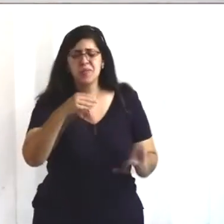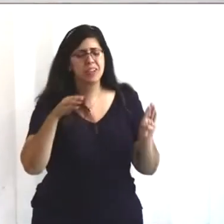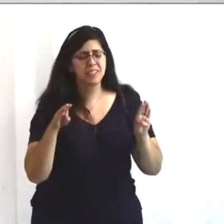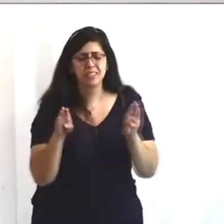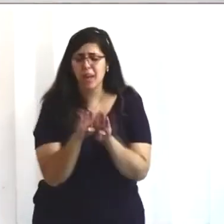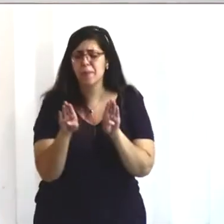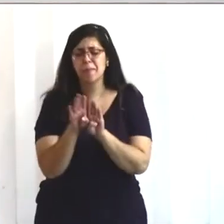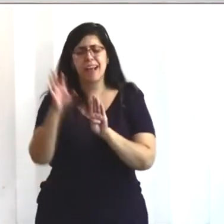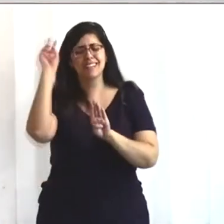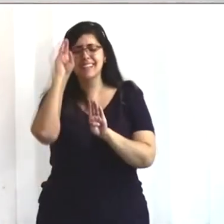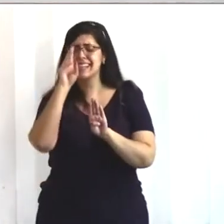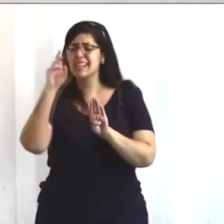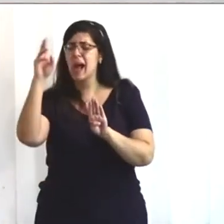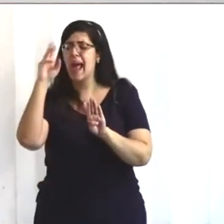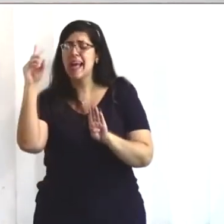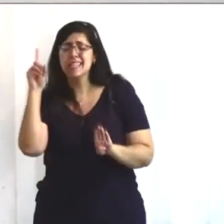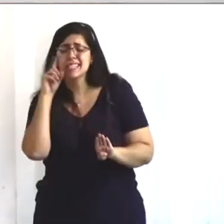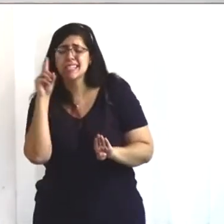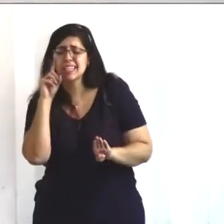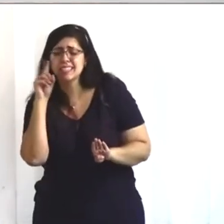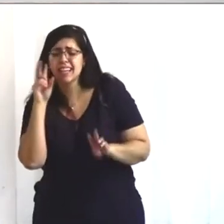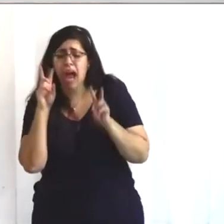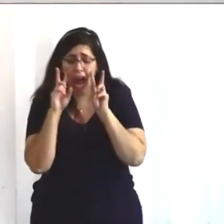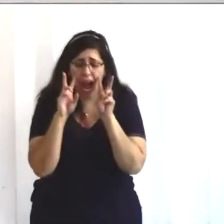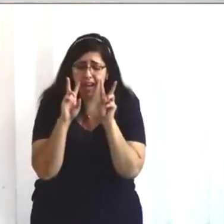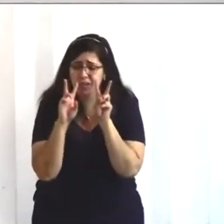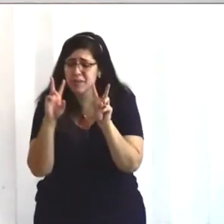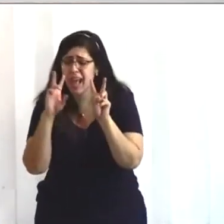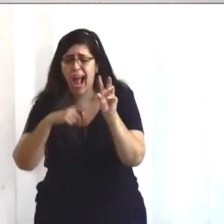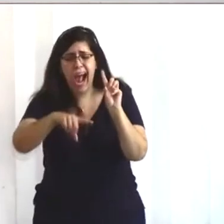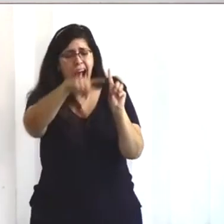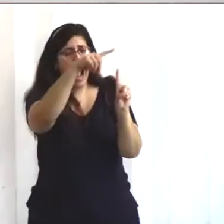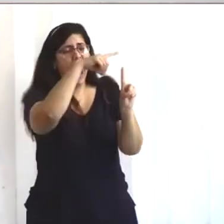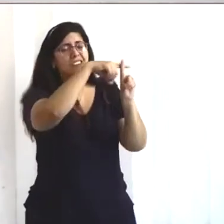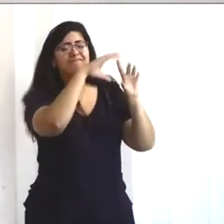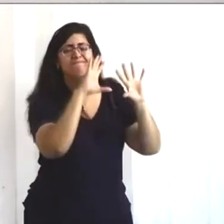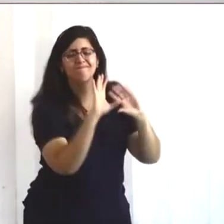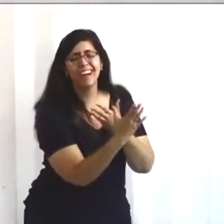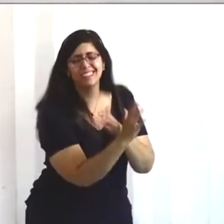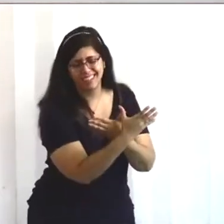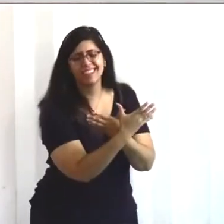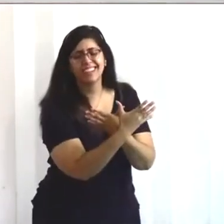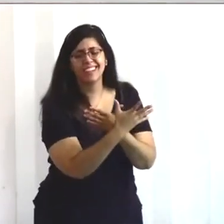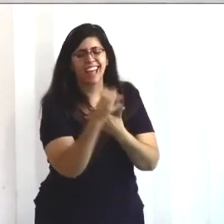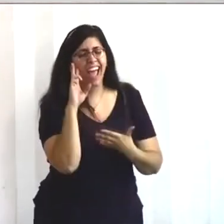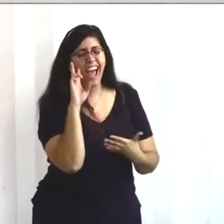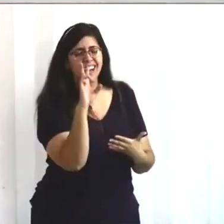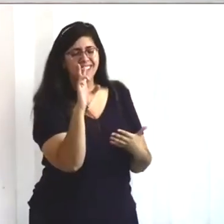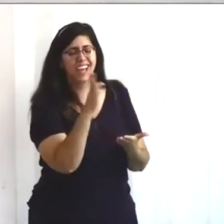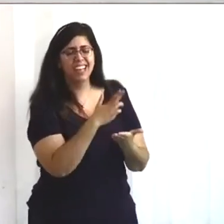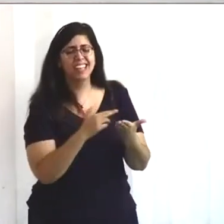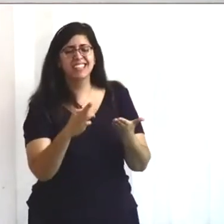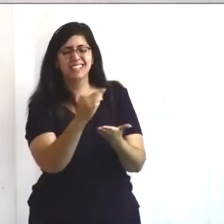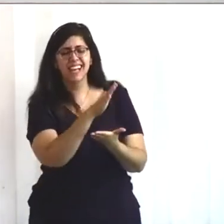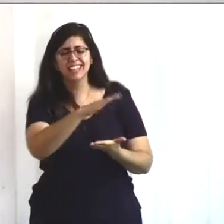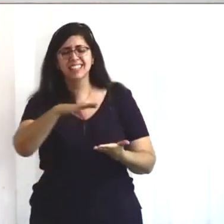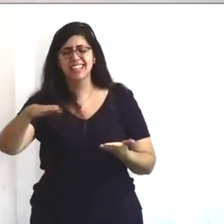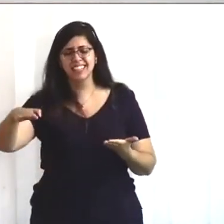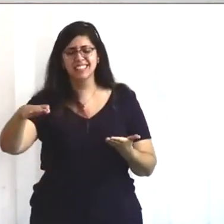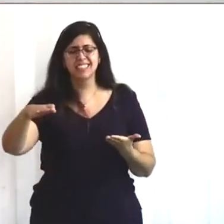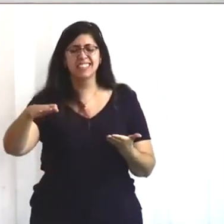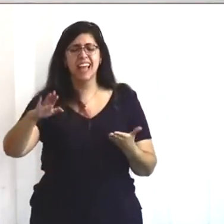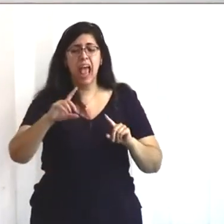Santo, porque muitos que negam ao Senhor Jesus se arrependem depois. Que o digam os que estiveram debaixo da cruz, que o